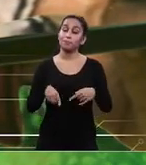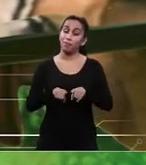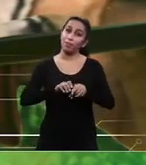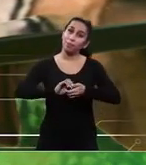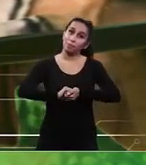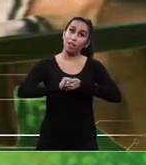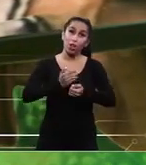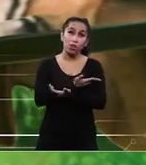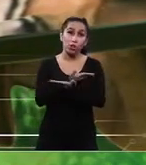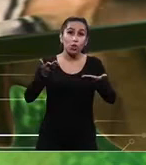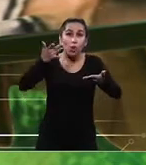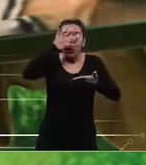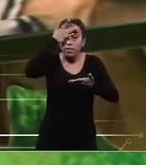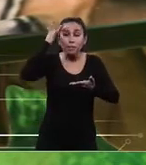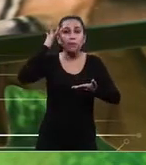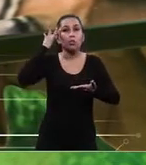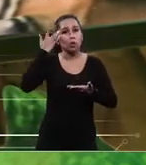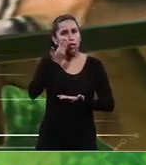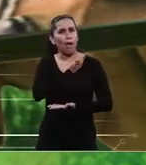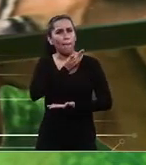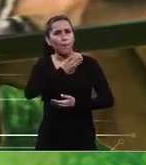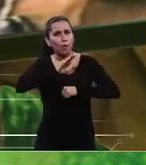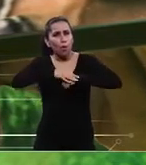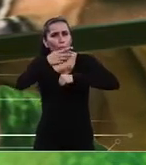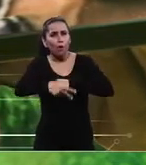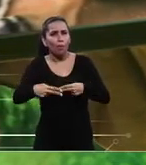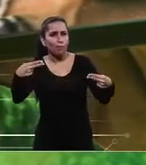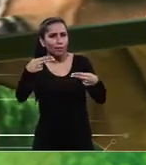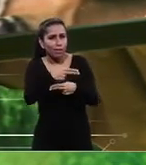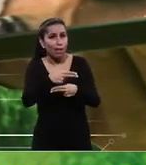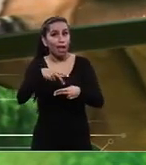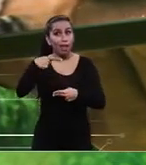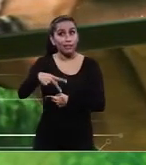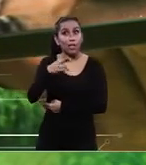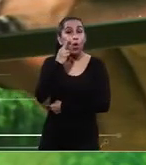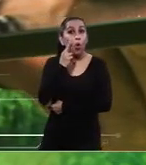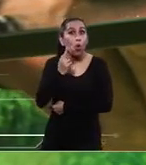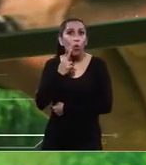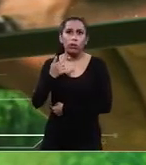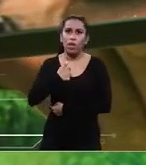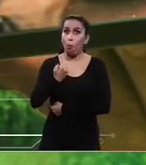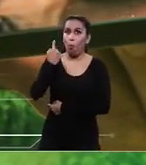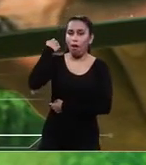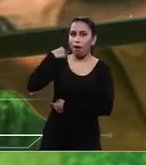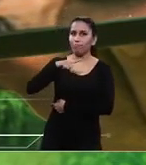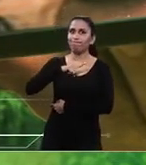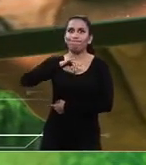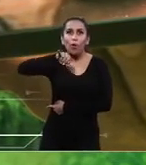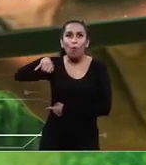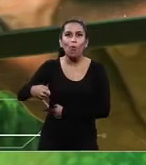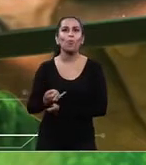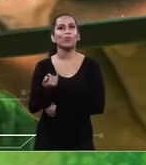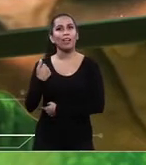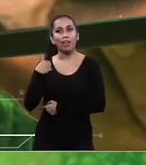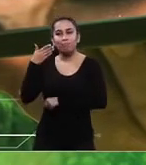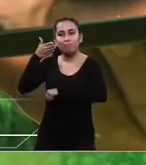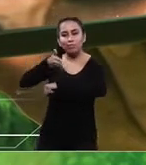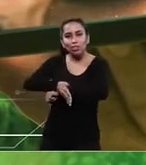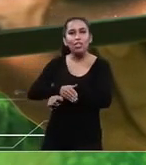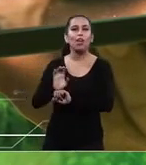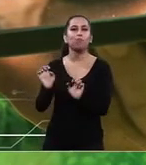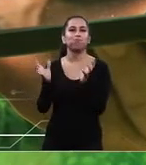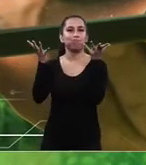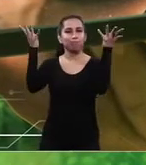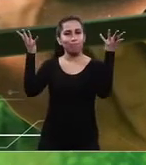colegas do SEBRAE, em especial o SEBRAE Rondônia. Tive a oportunidade de participar do Rondônia Rural Show no